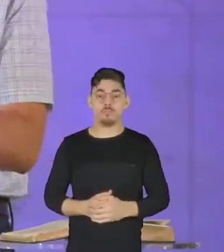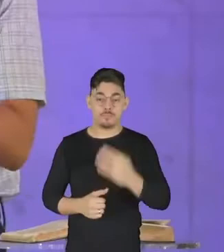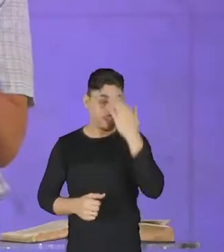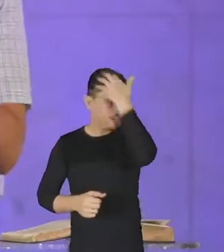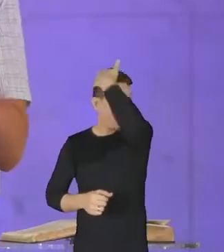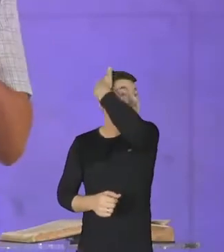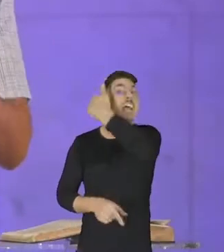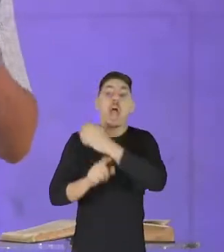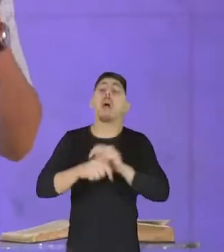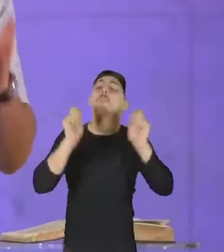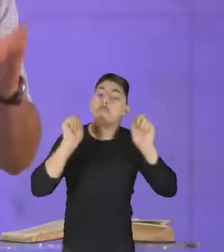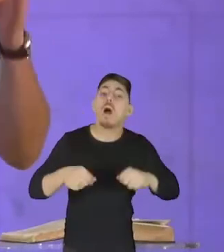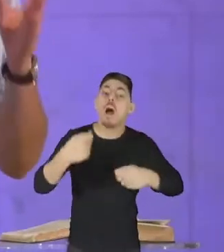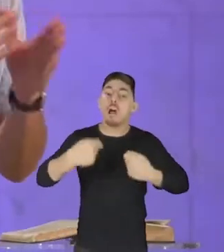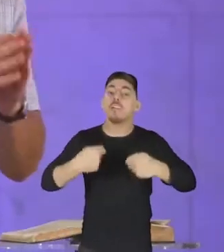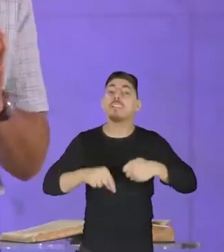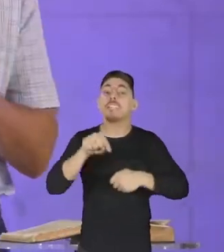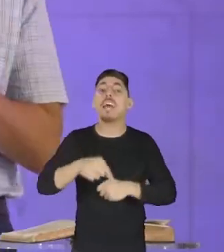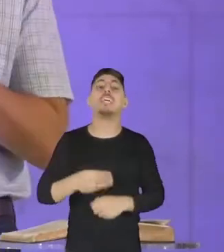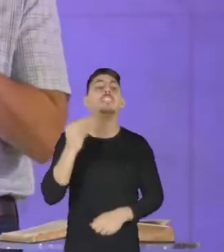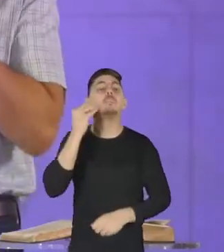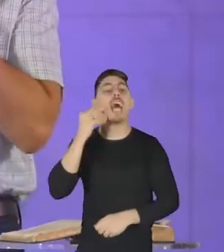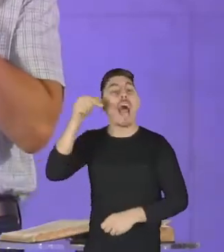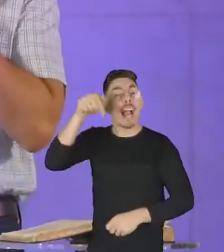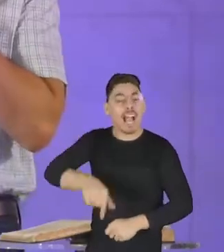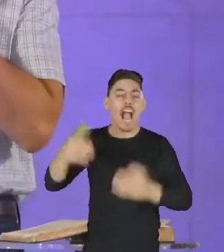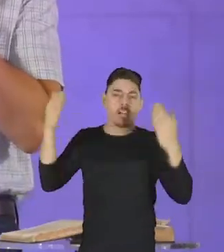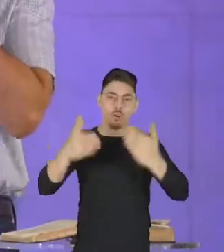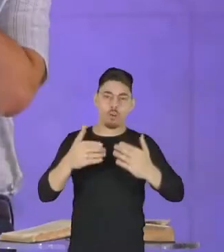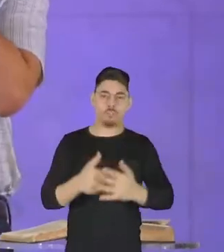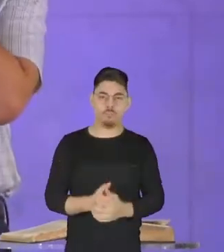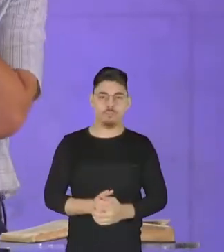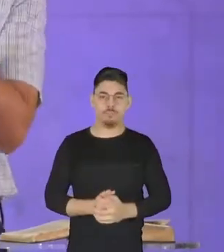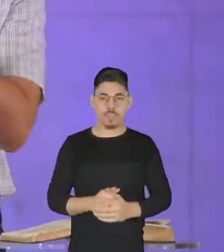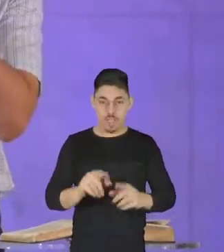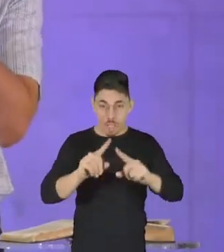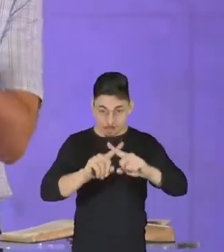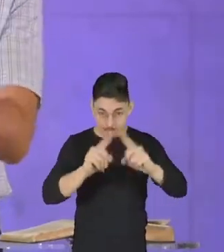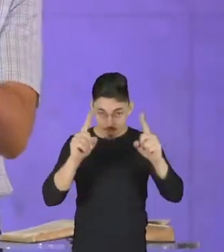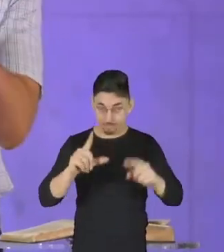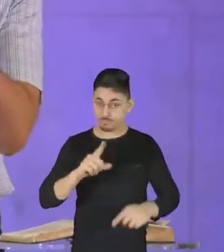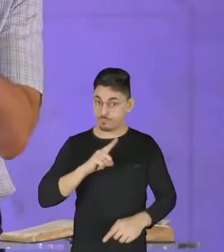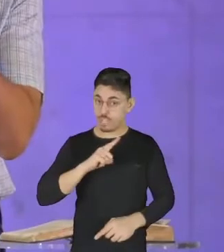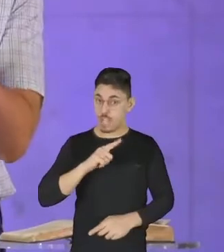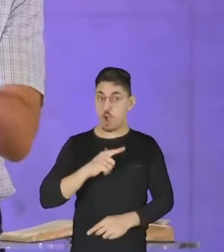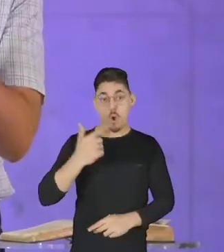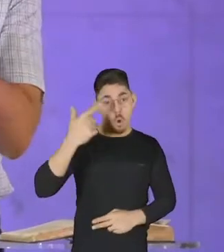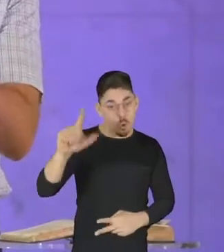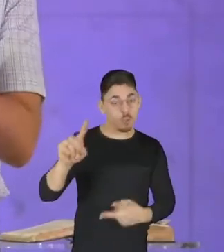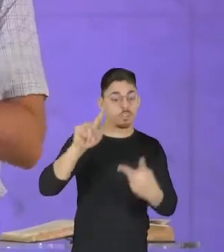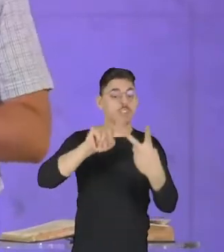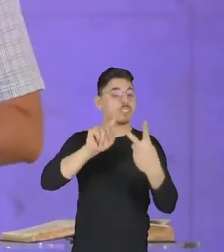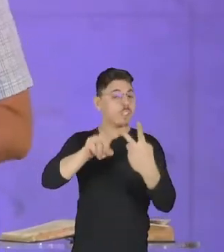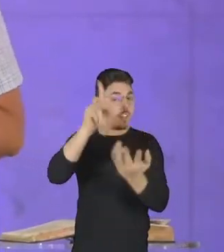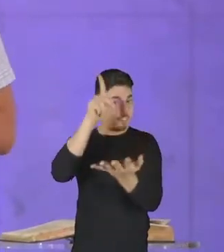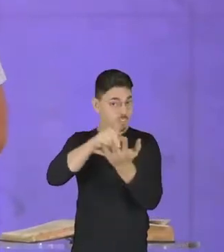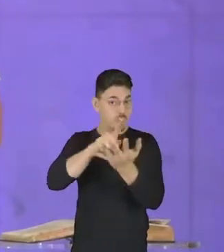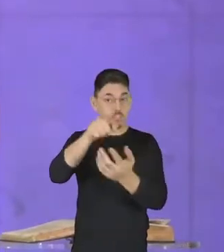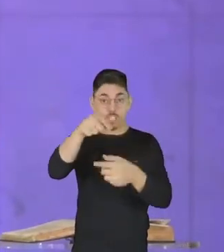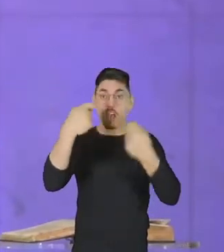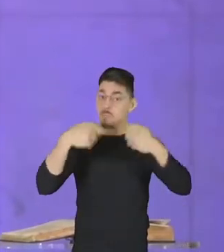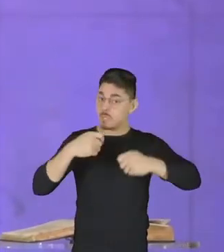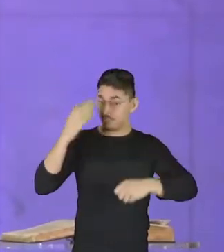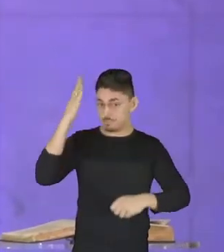Ela pode e deve ser desfrutada aqui e agora. Mas há uma verdade que você também precisa